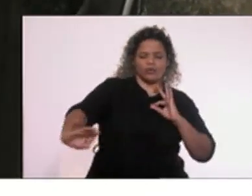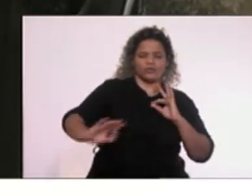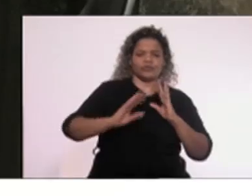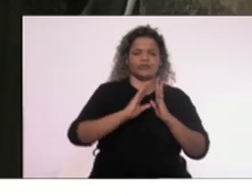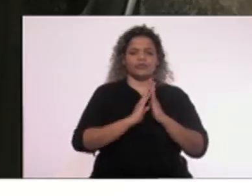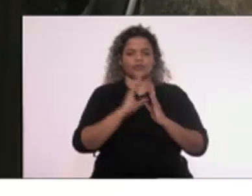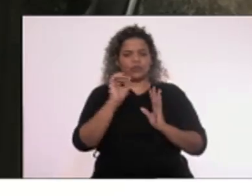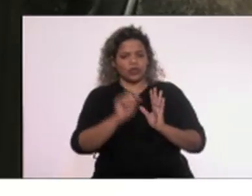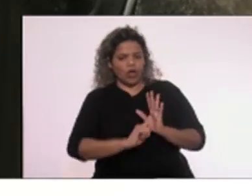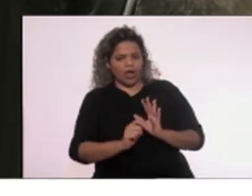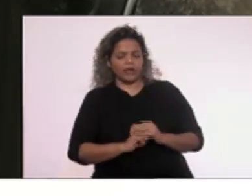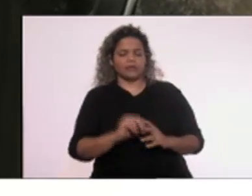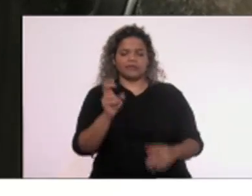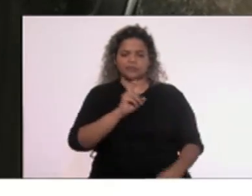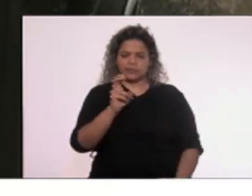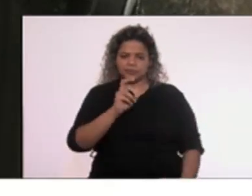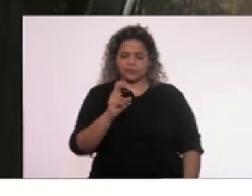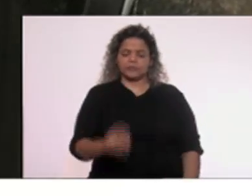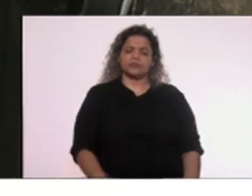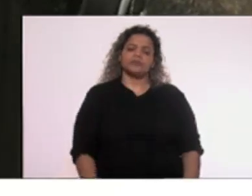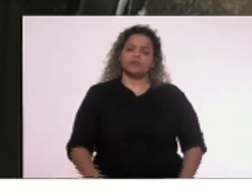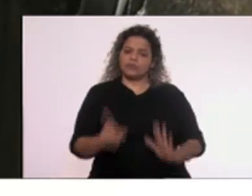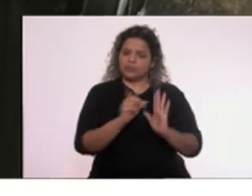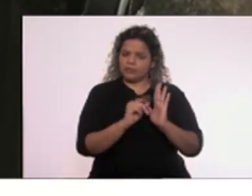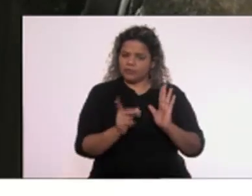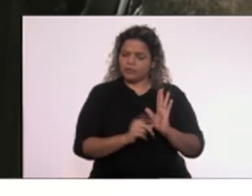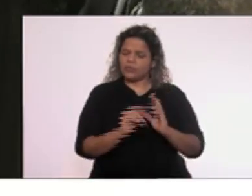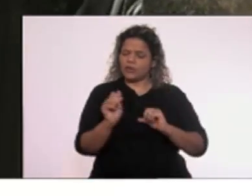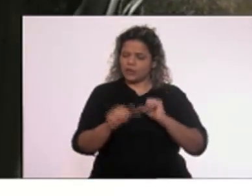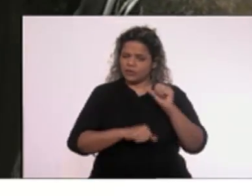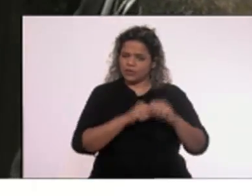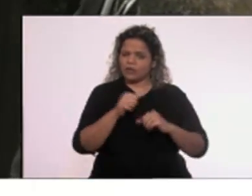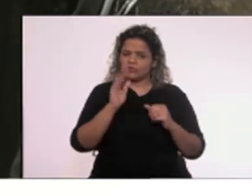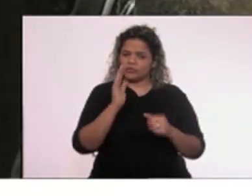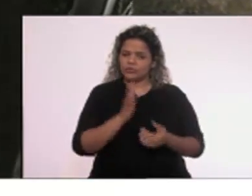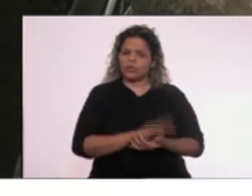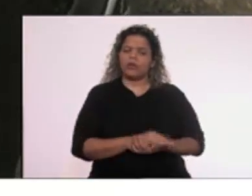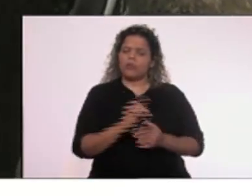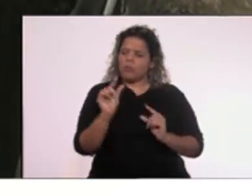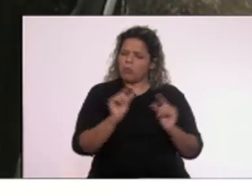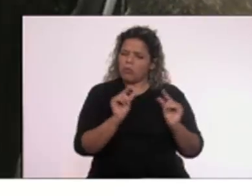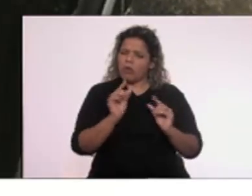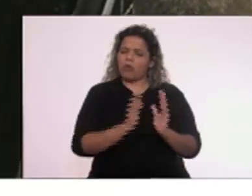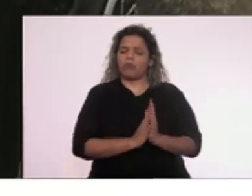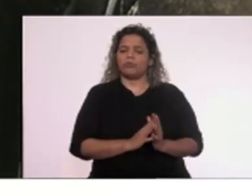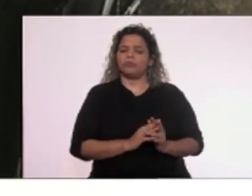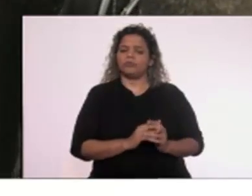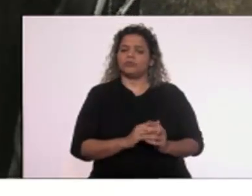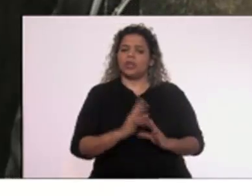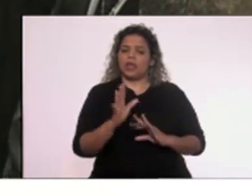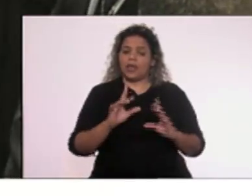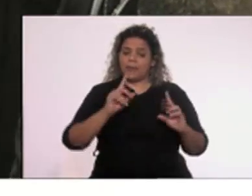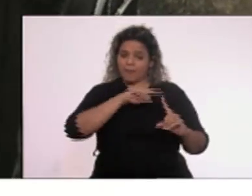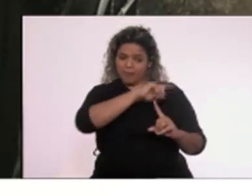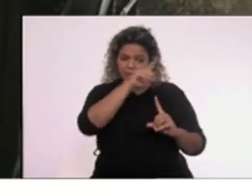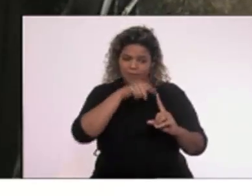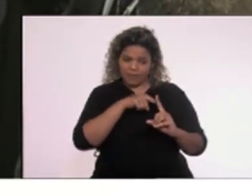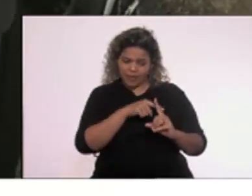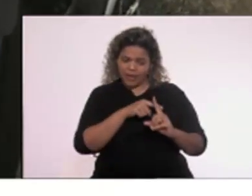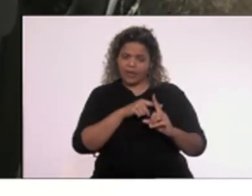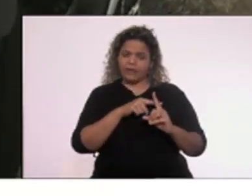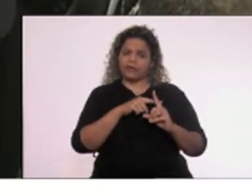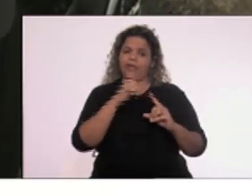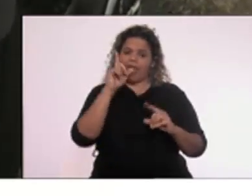drogas. Artigo 5º, que foi alterado um pouquinho a redação. As metas a se